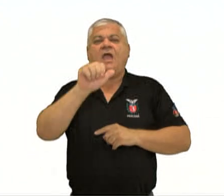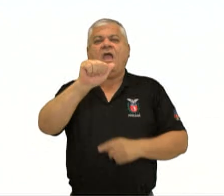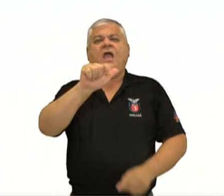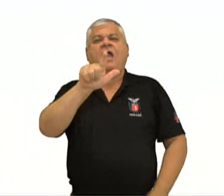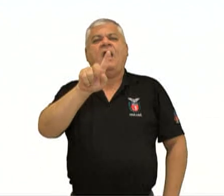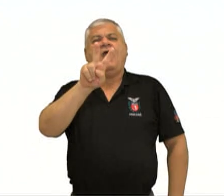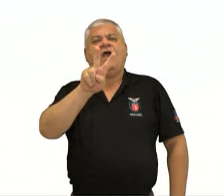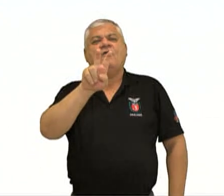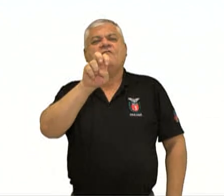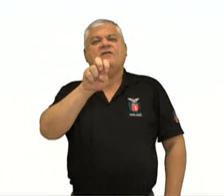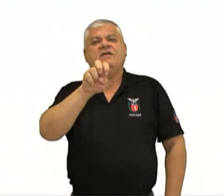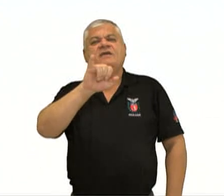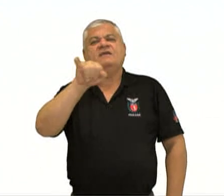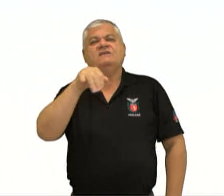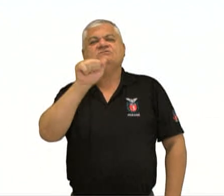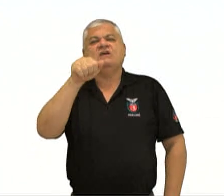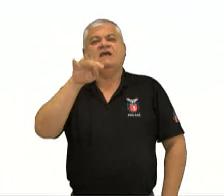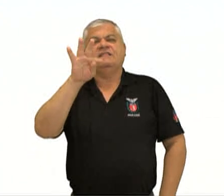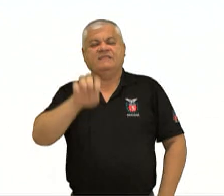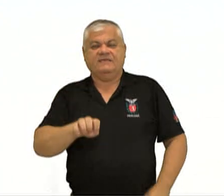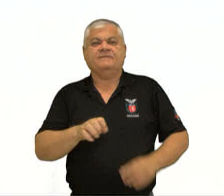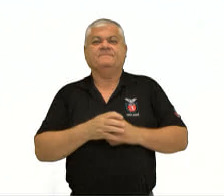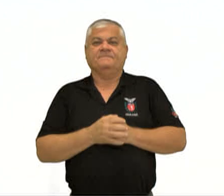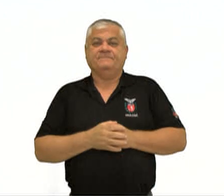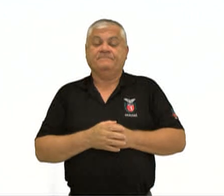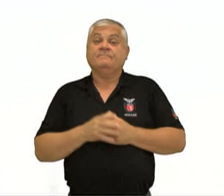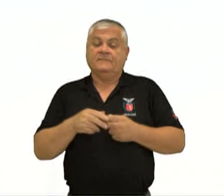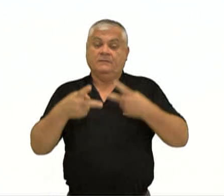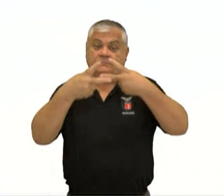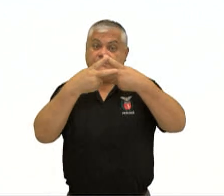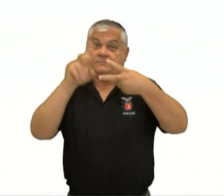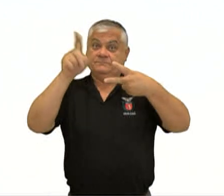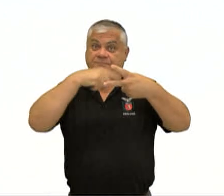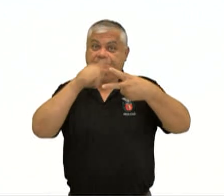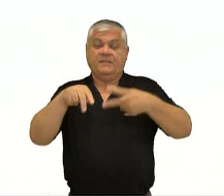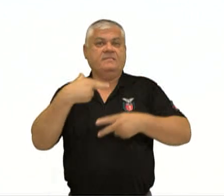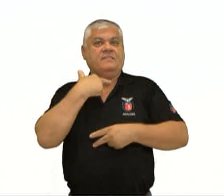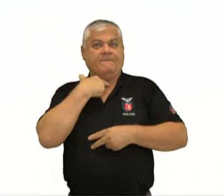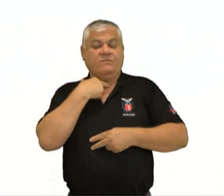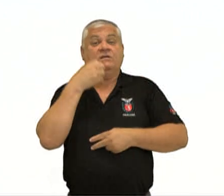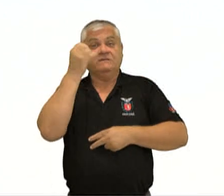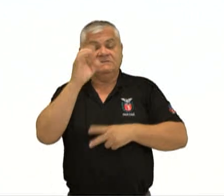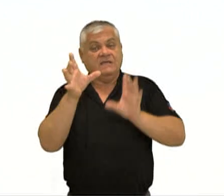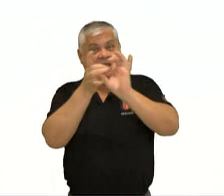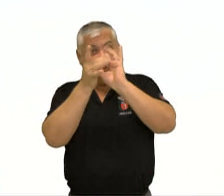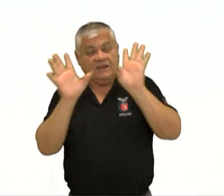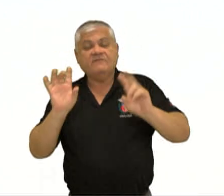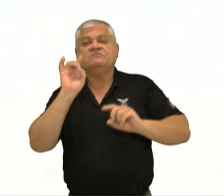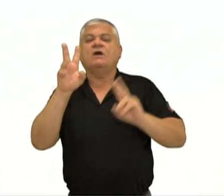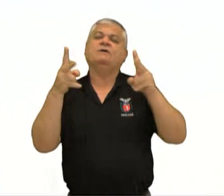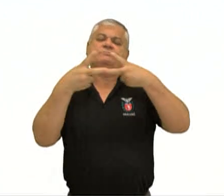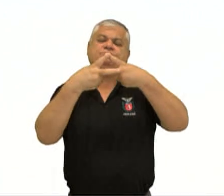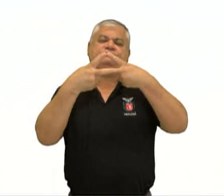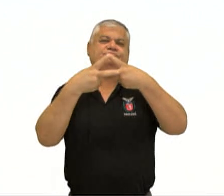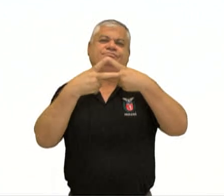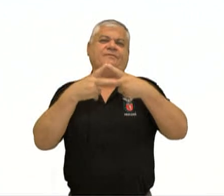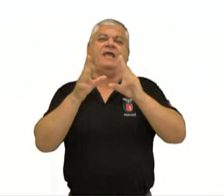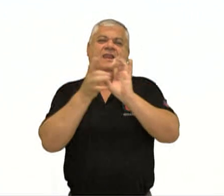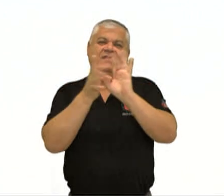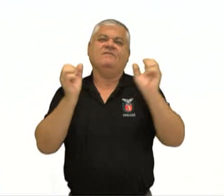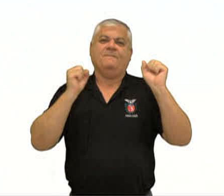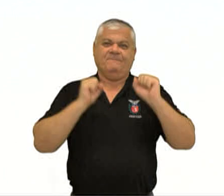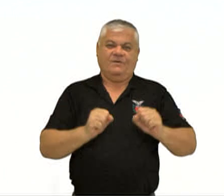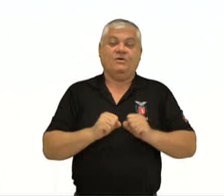triângulo cortadinho, né, com um xizinho. Se você pode usar o alvejante, ele vai ter o desenho só do triângulo e às vezes tem